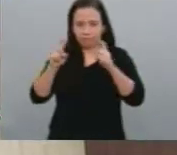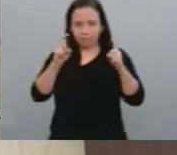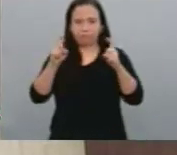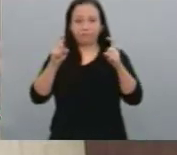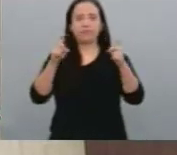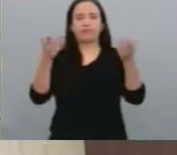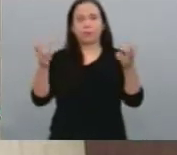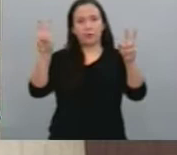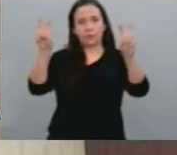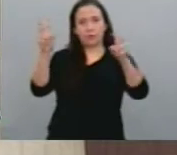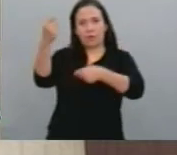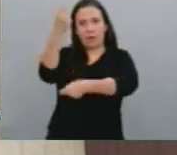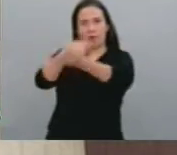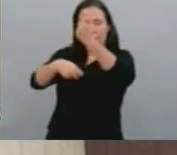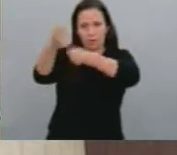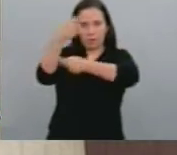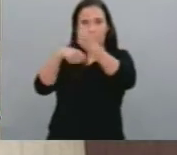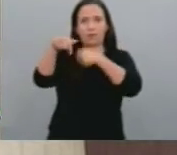economia do Estado do Ceará.